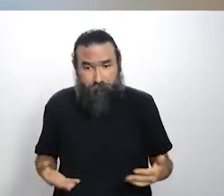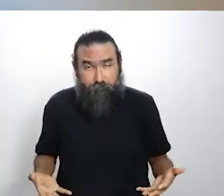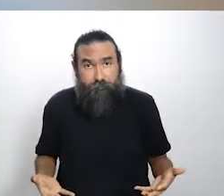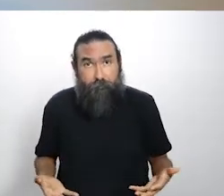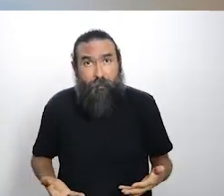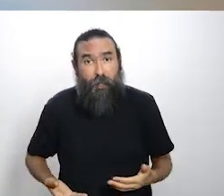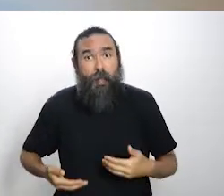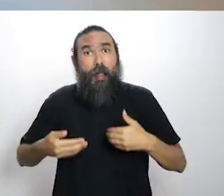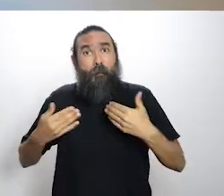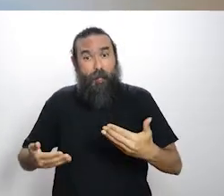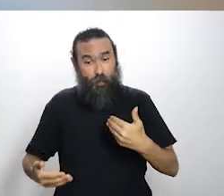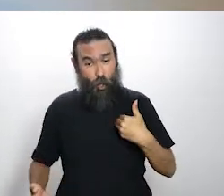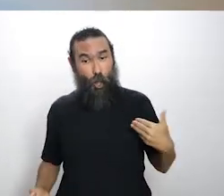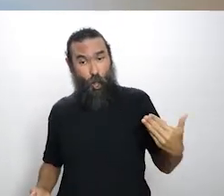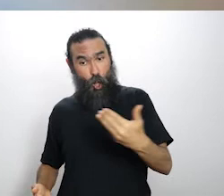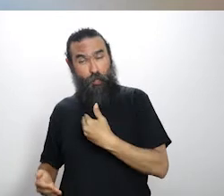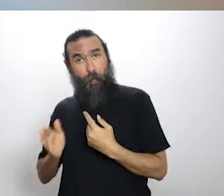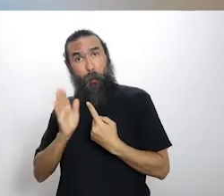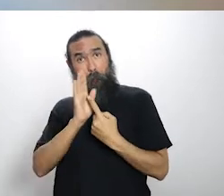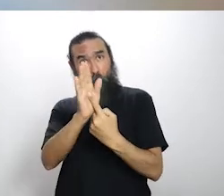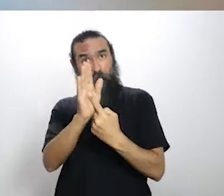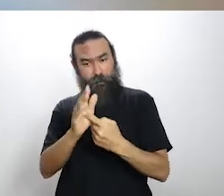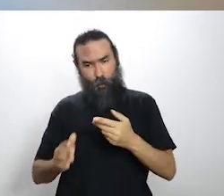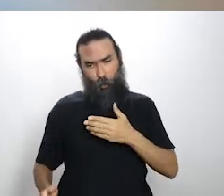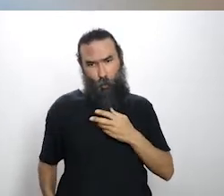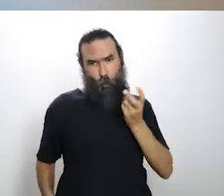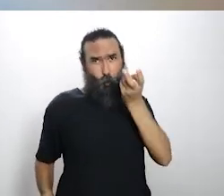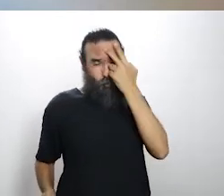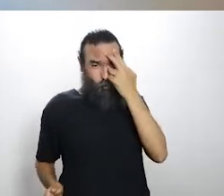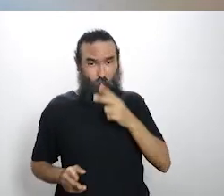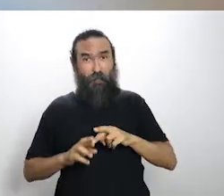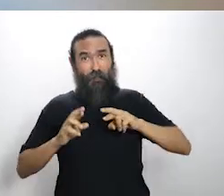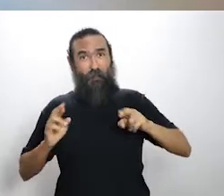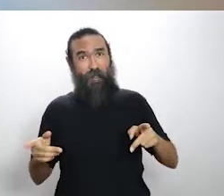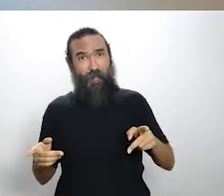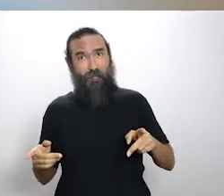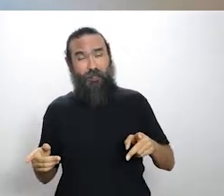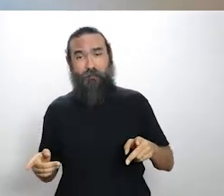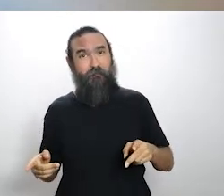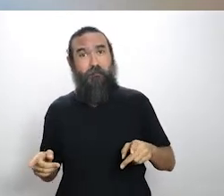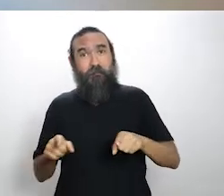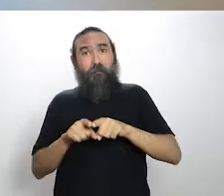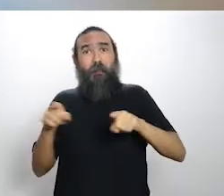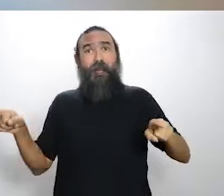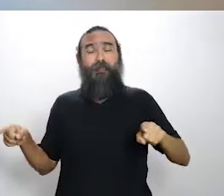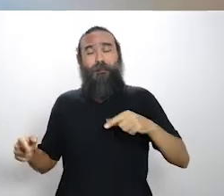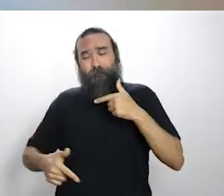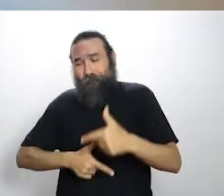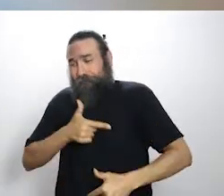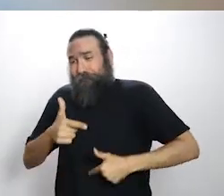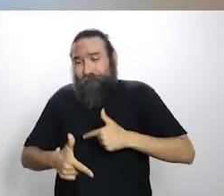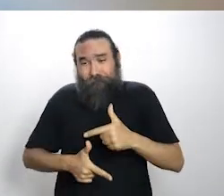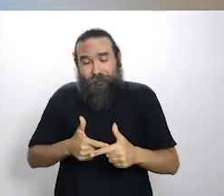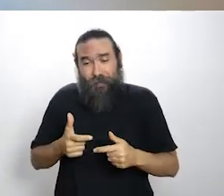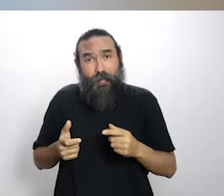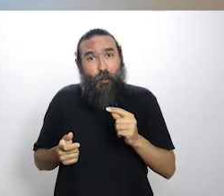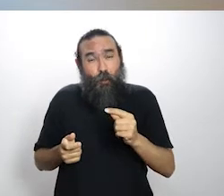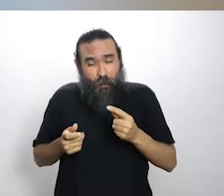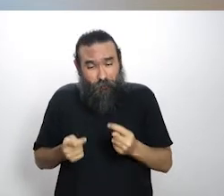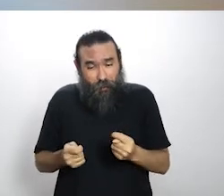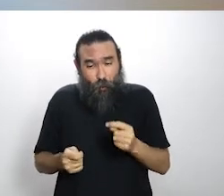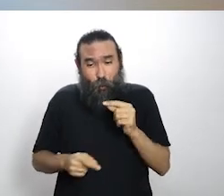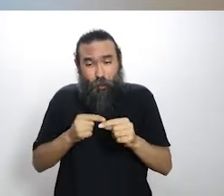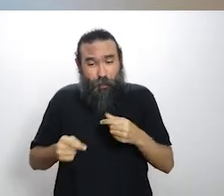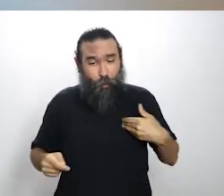essas normas, é para assegurar o que já tem. De que modo a gente pode fazer isso diferente? Eu penso que, de repente, é um caminho